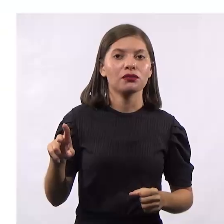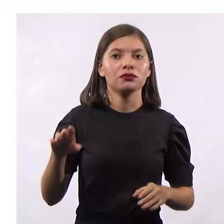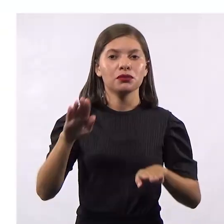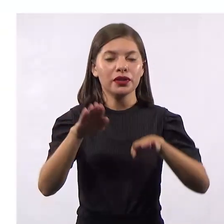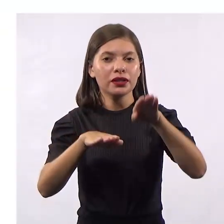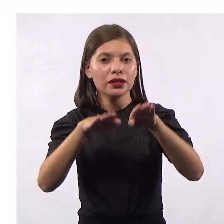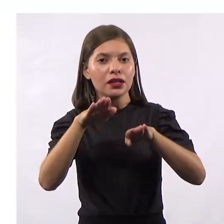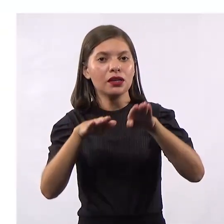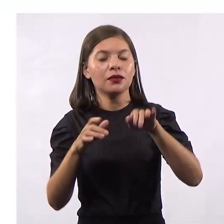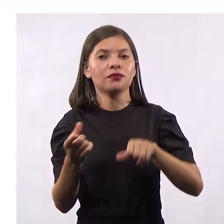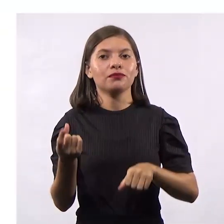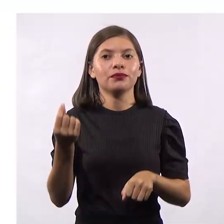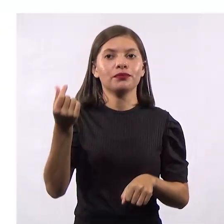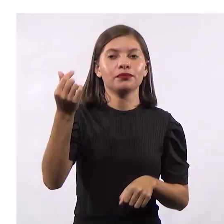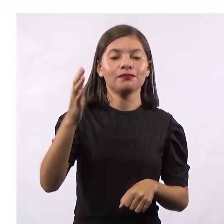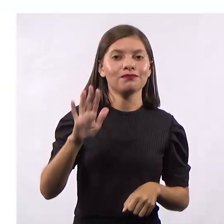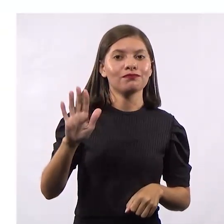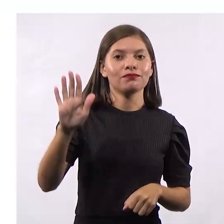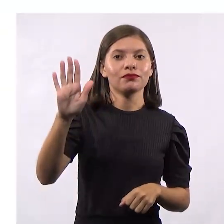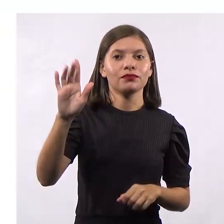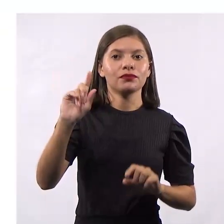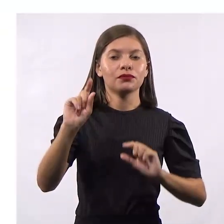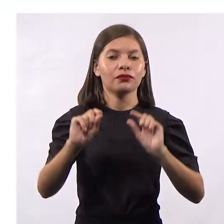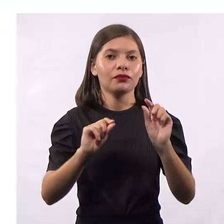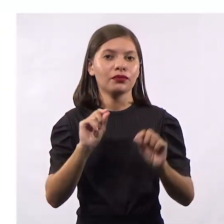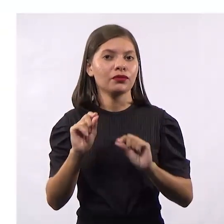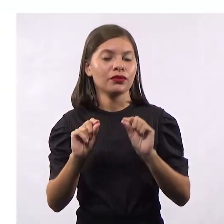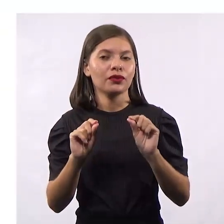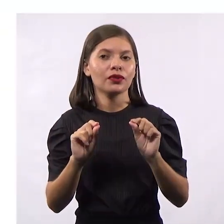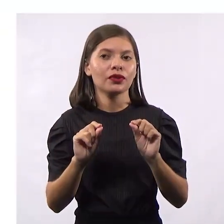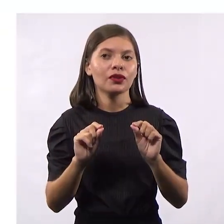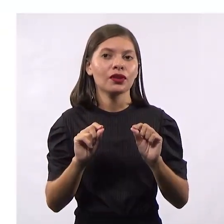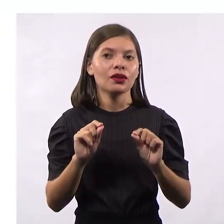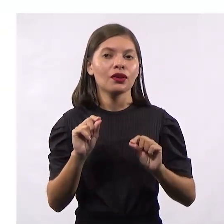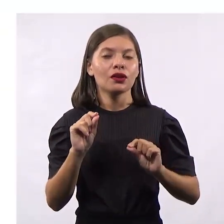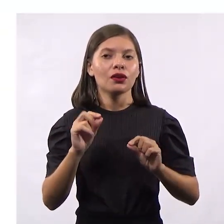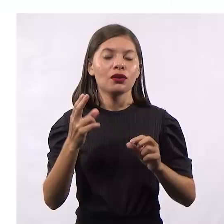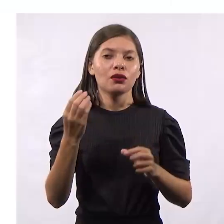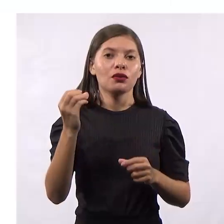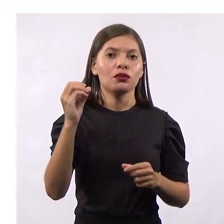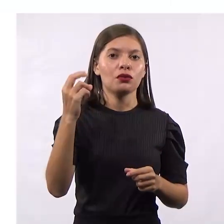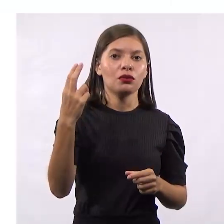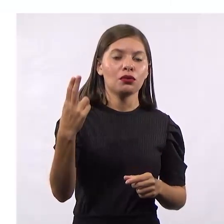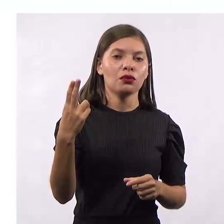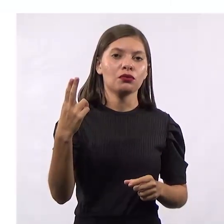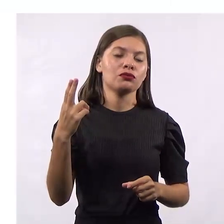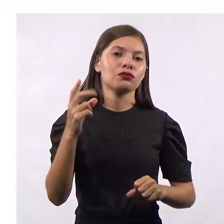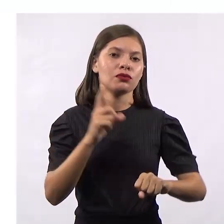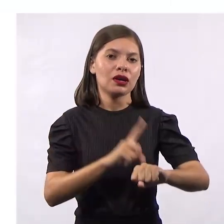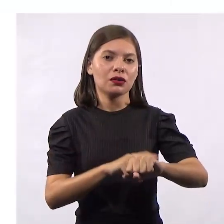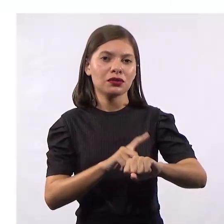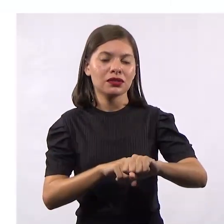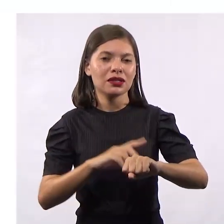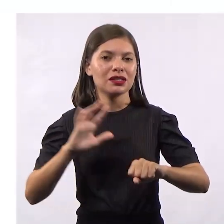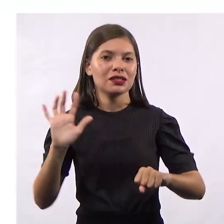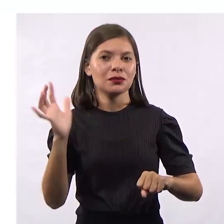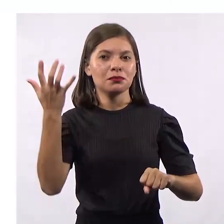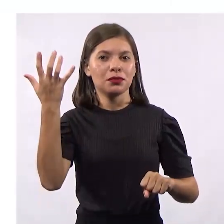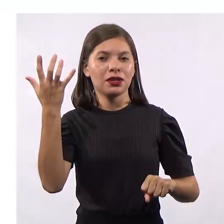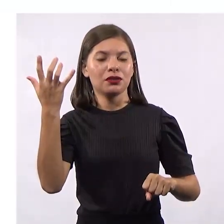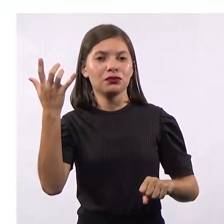do contrato, né? Em caso de força maior, caso fortuito ou fato do príncipe, olha ele aí, ou em decorrência de